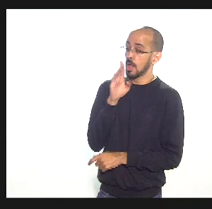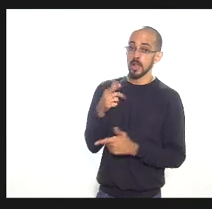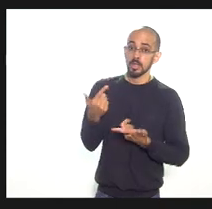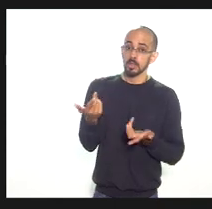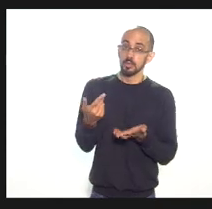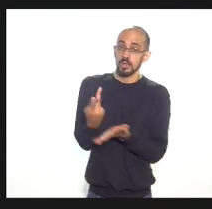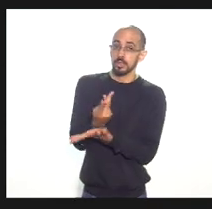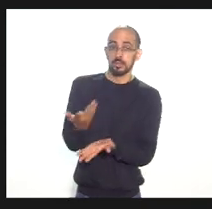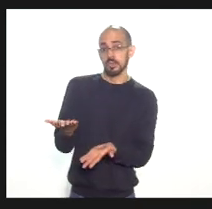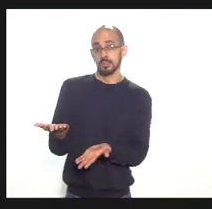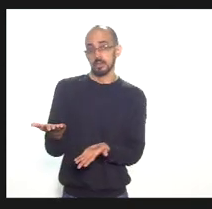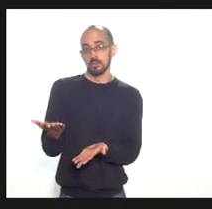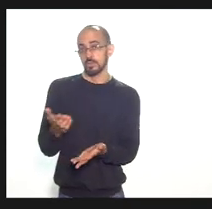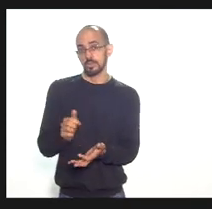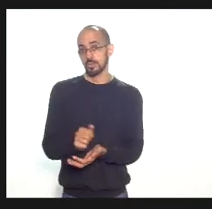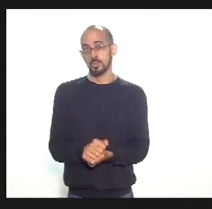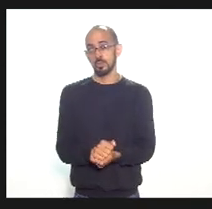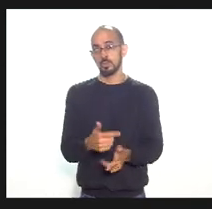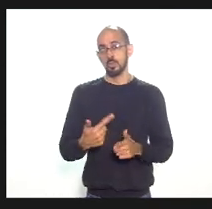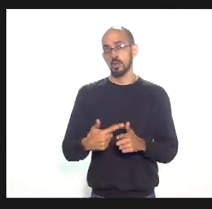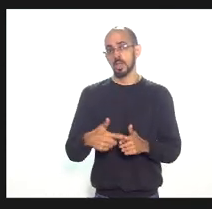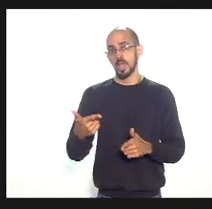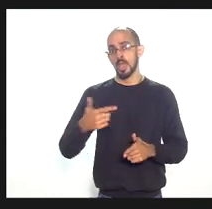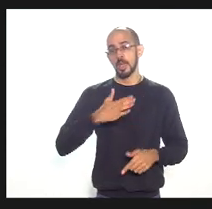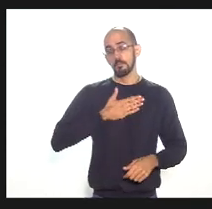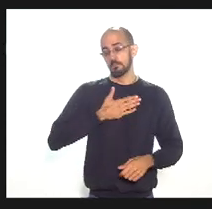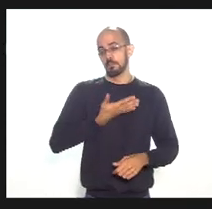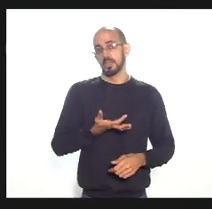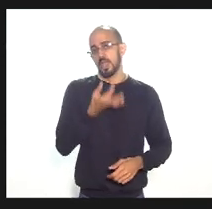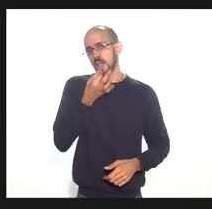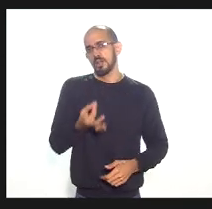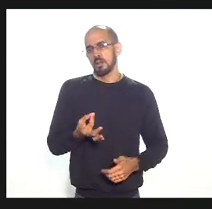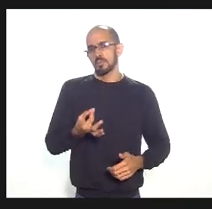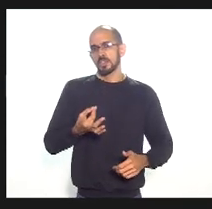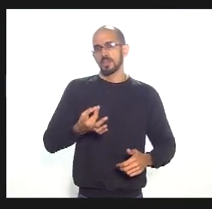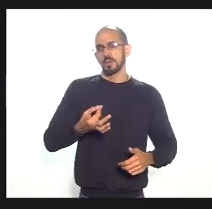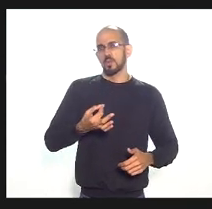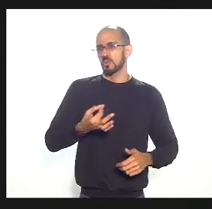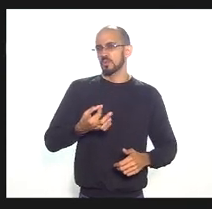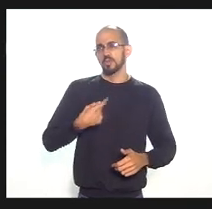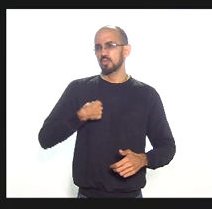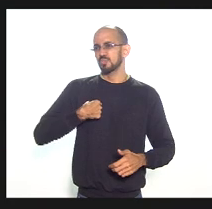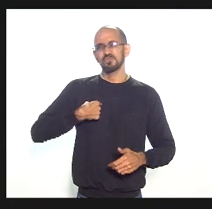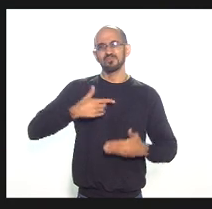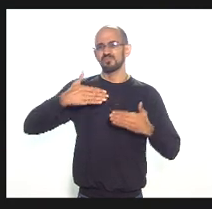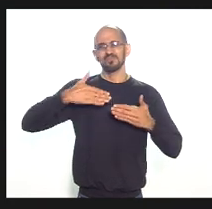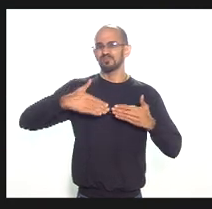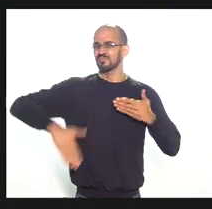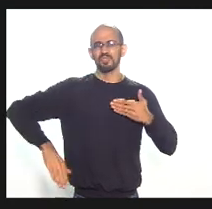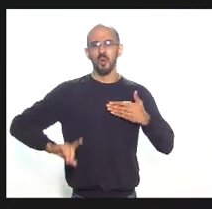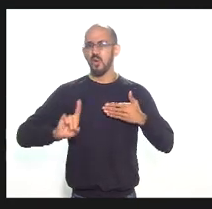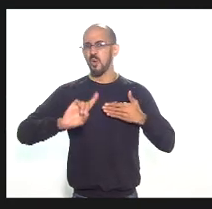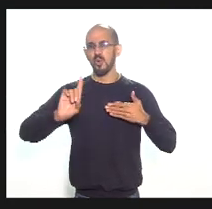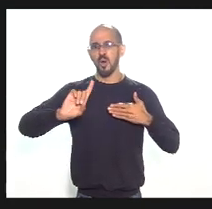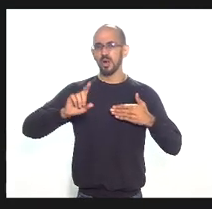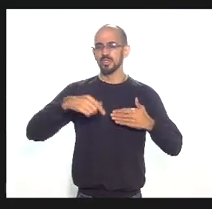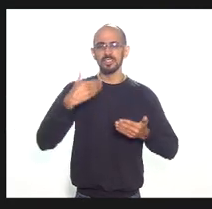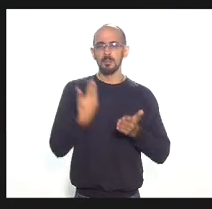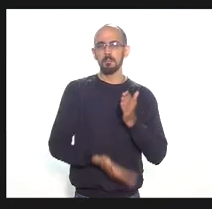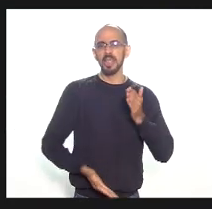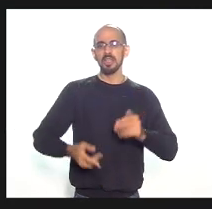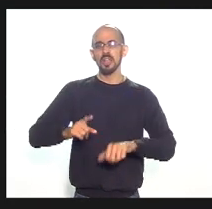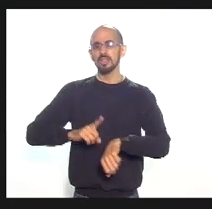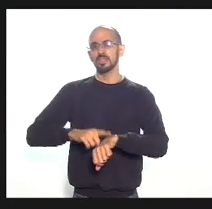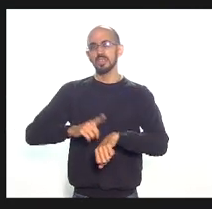a isso aqui, manifestar o meu inteiro, minha indignação da gente estar até perdendo tempo